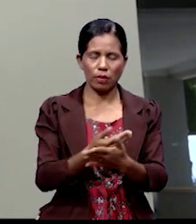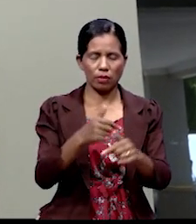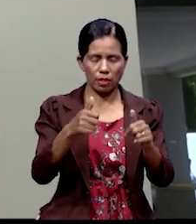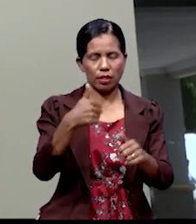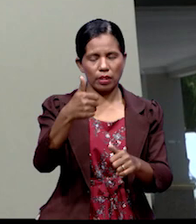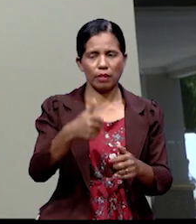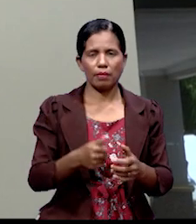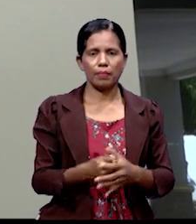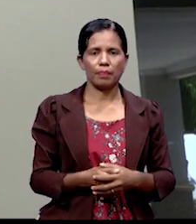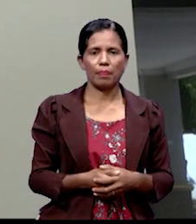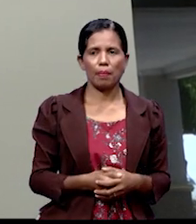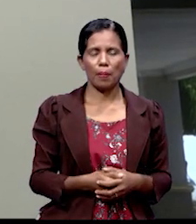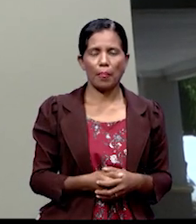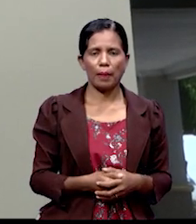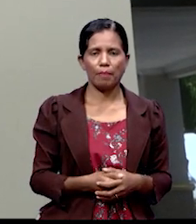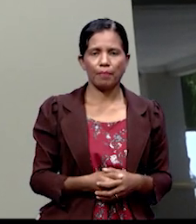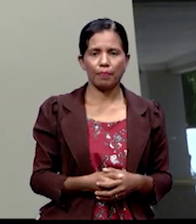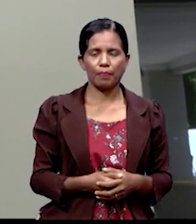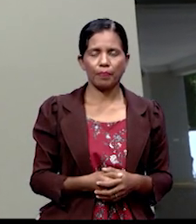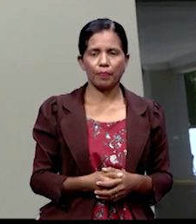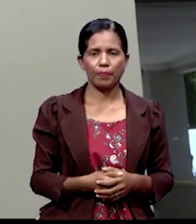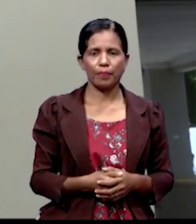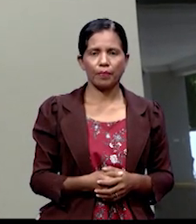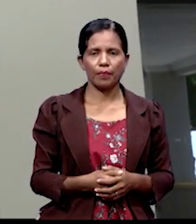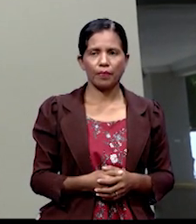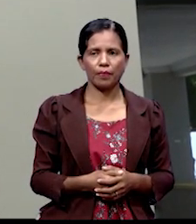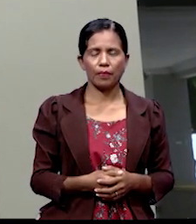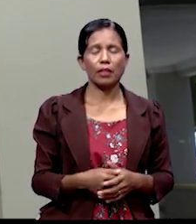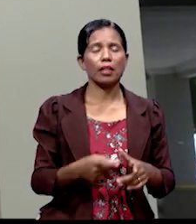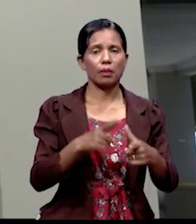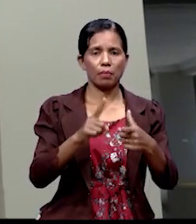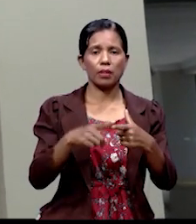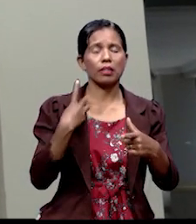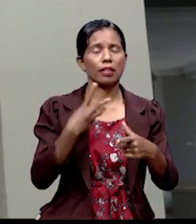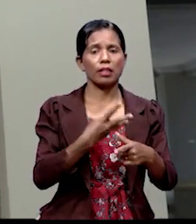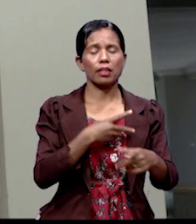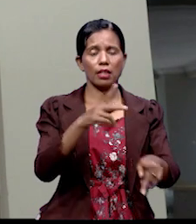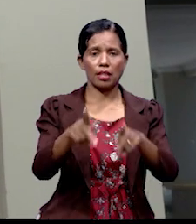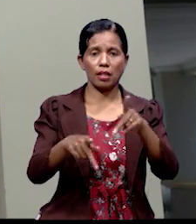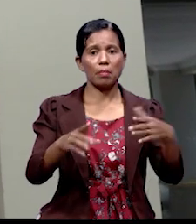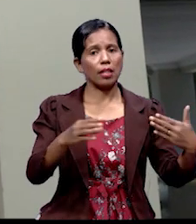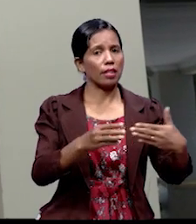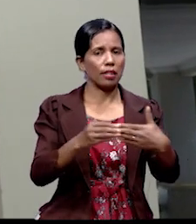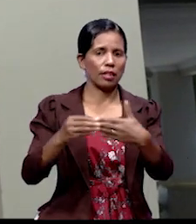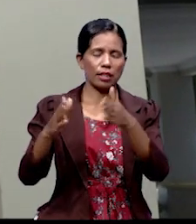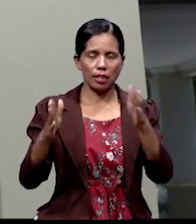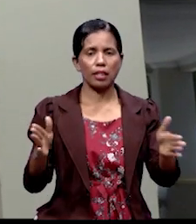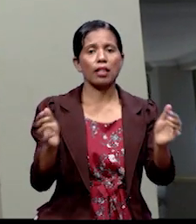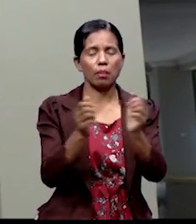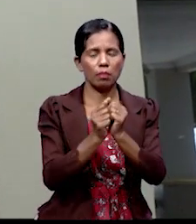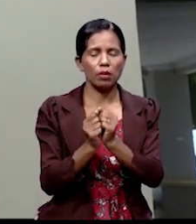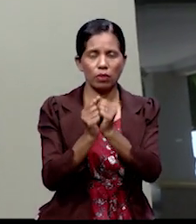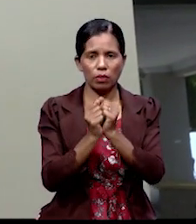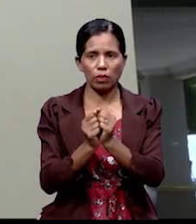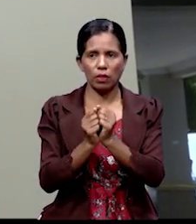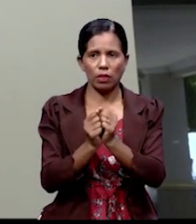Mas, portanto, isto é que depois de ter autoridade, era muito